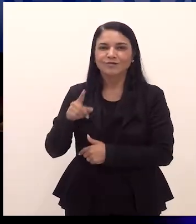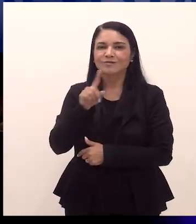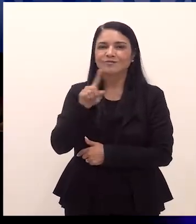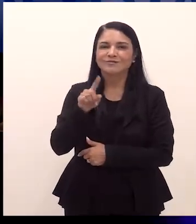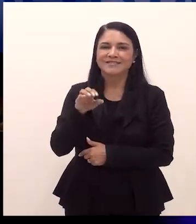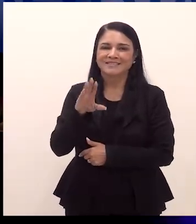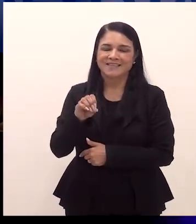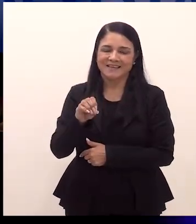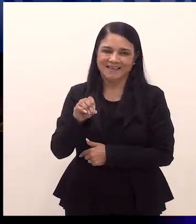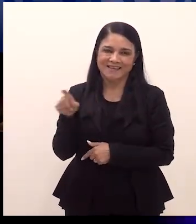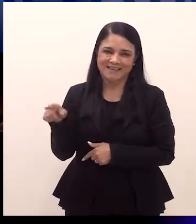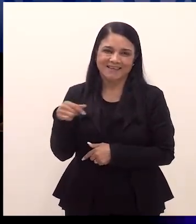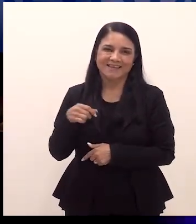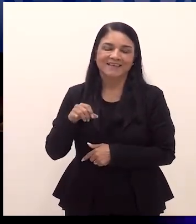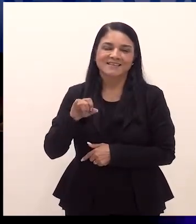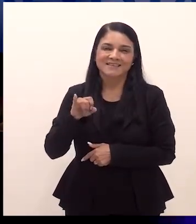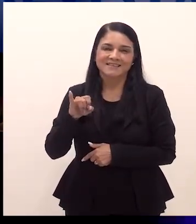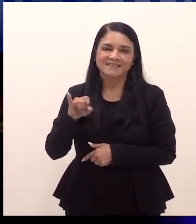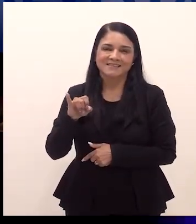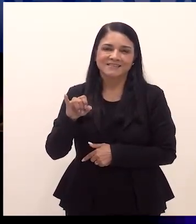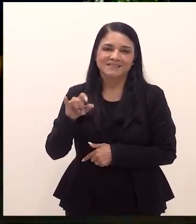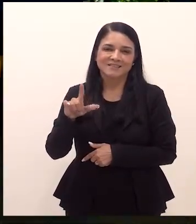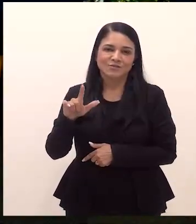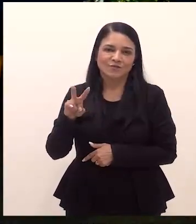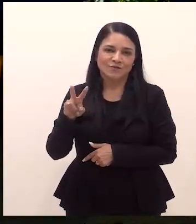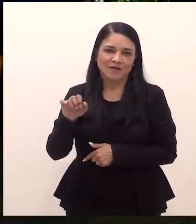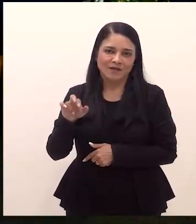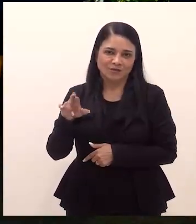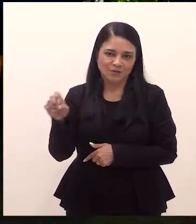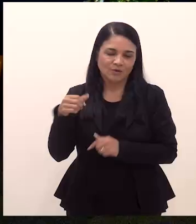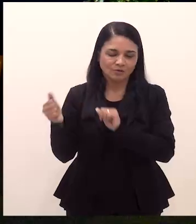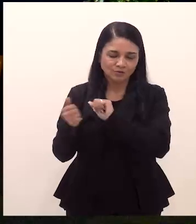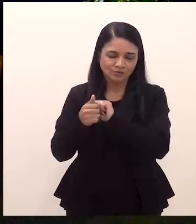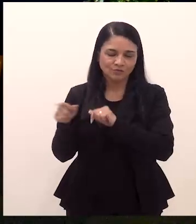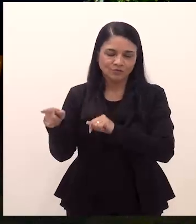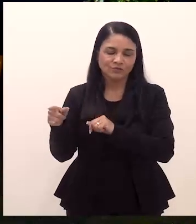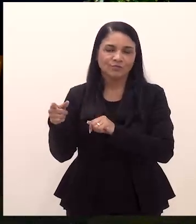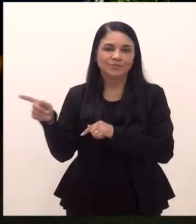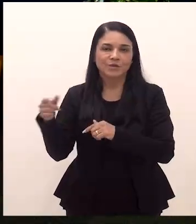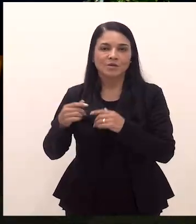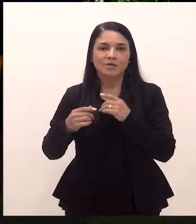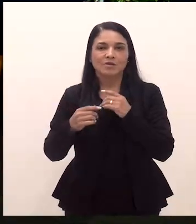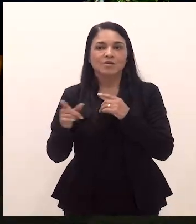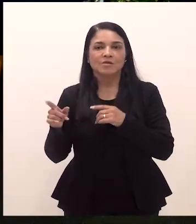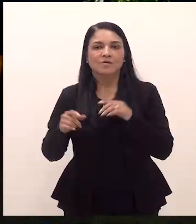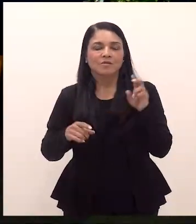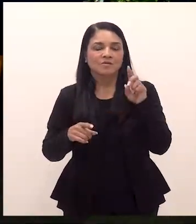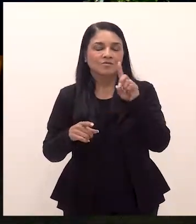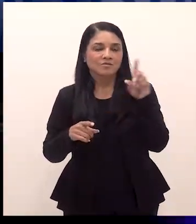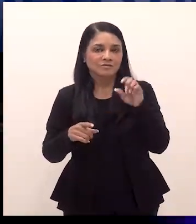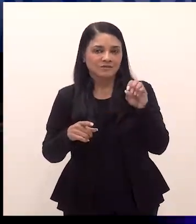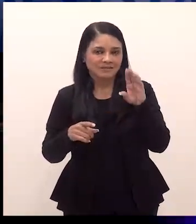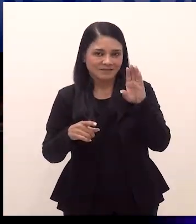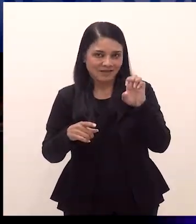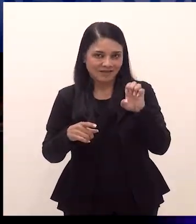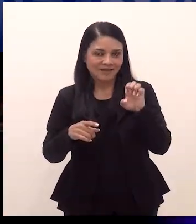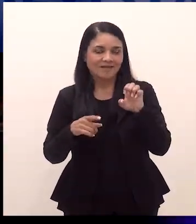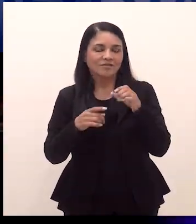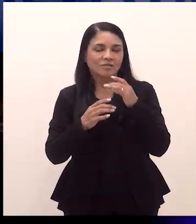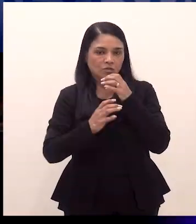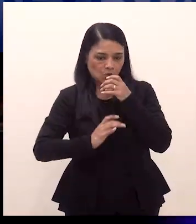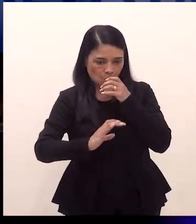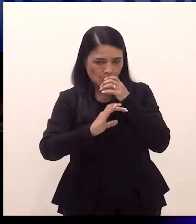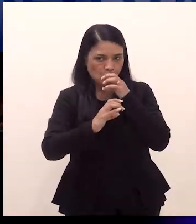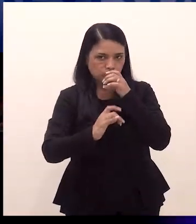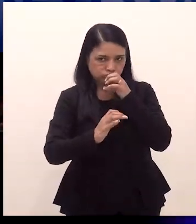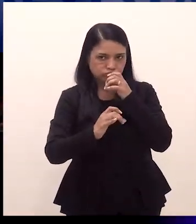lado do Silvério, fazendo essa dupla. E uma dupla diferente, que o Zé da Velha tocava trombone, eu estou na sanfona.